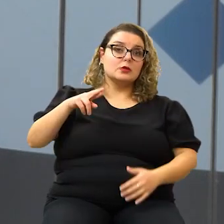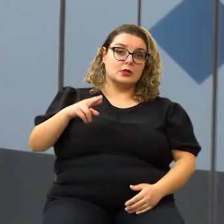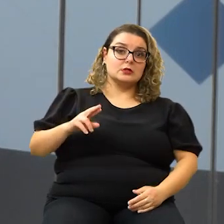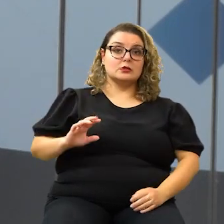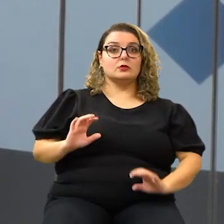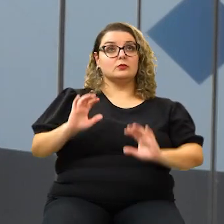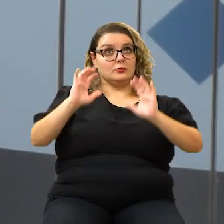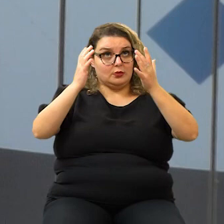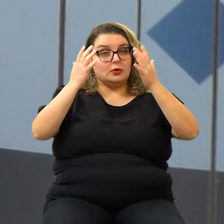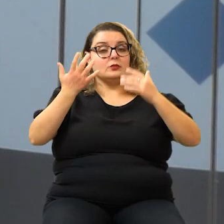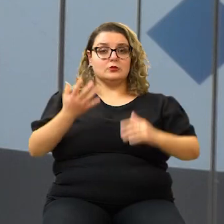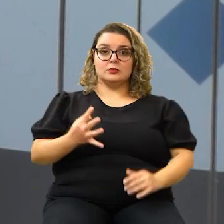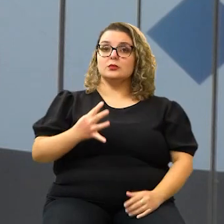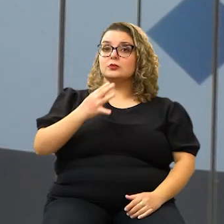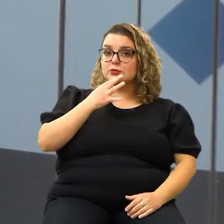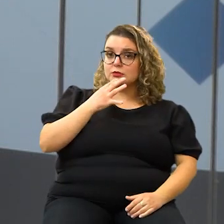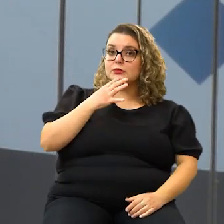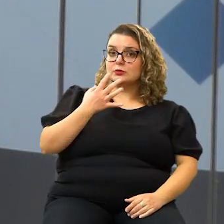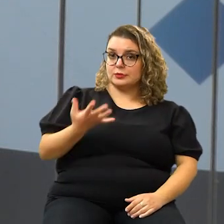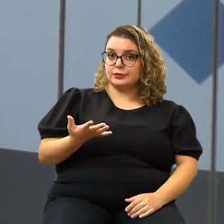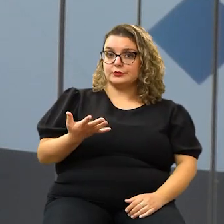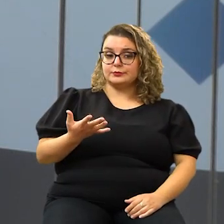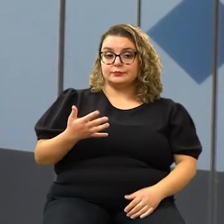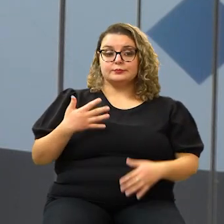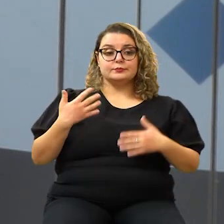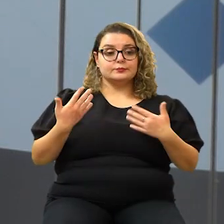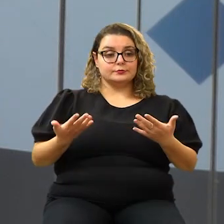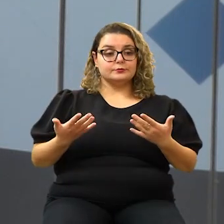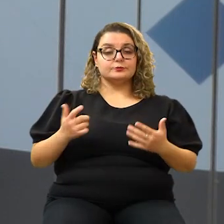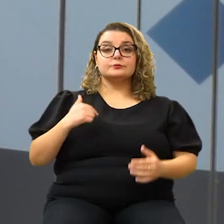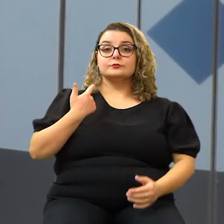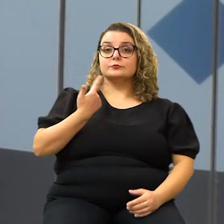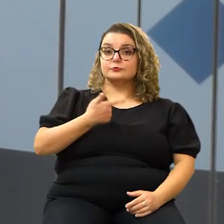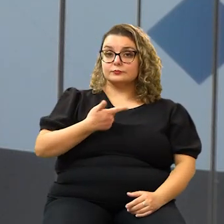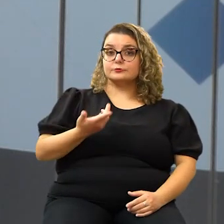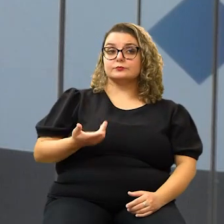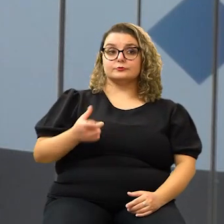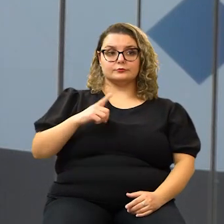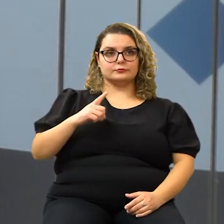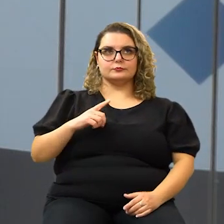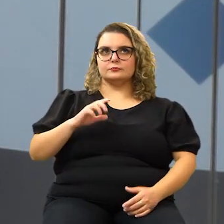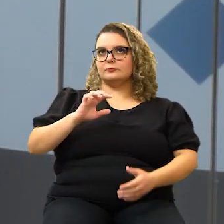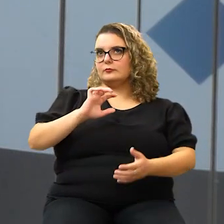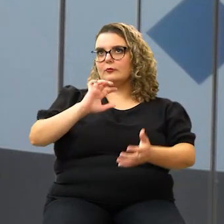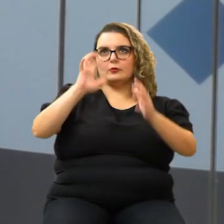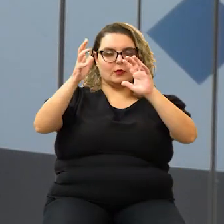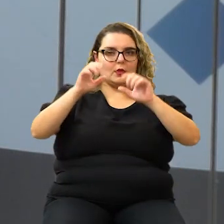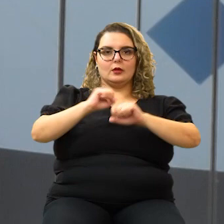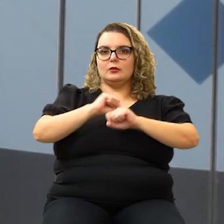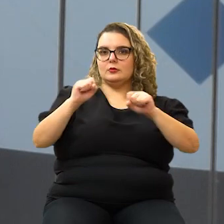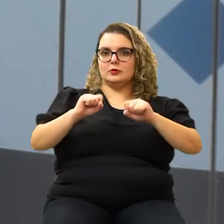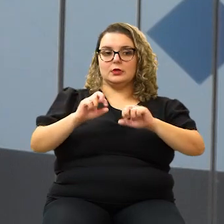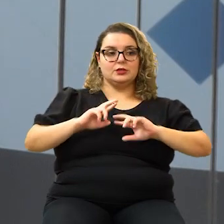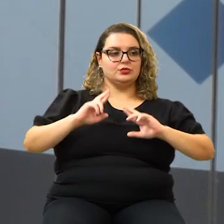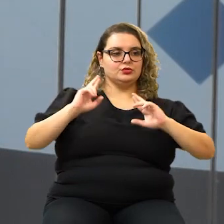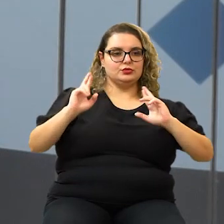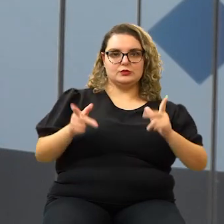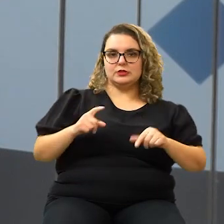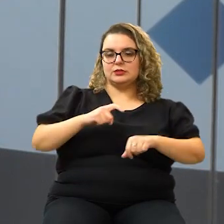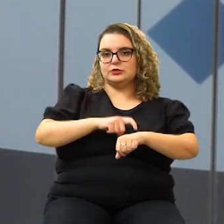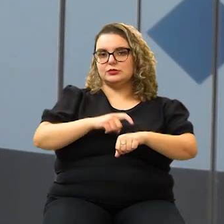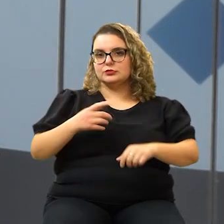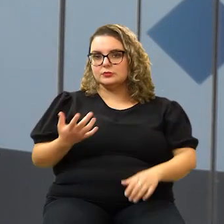do clima que a gente conhece, né? Então, se a gente começa a ter eventos severos fora da